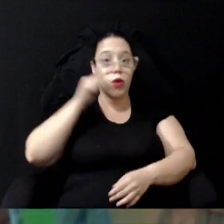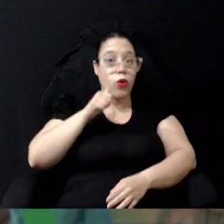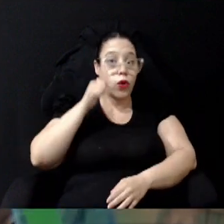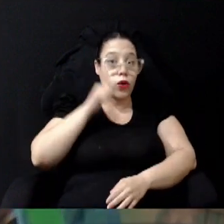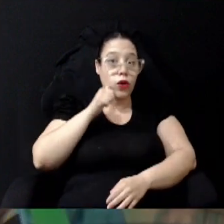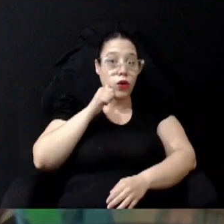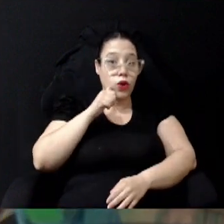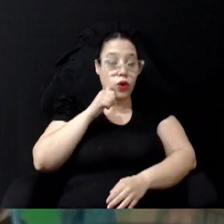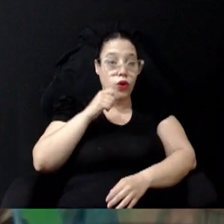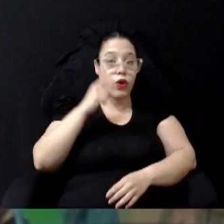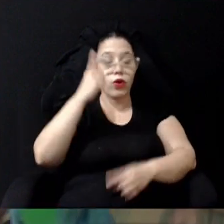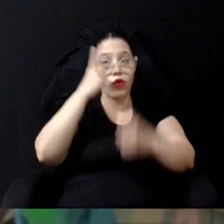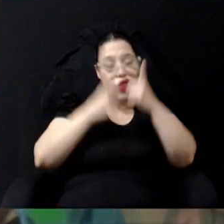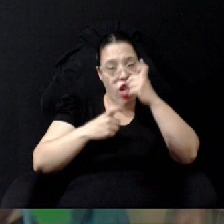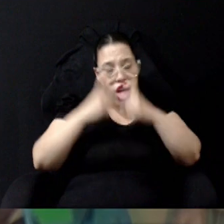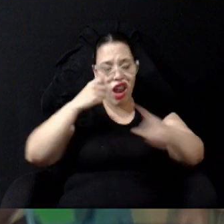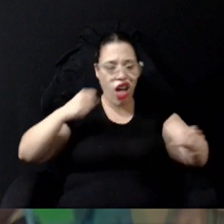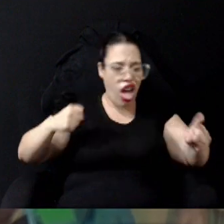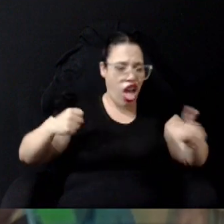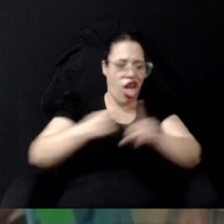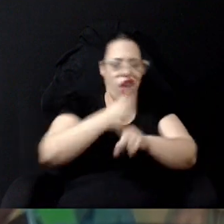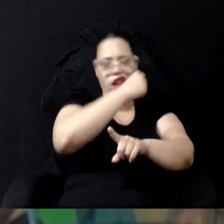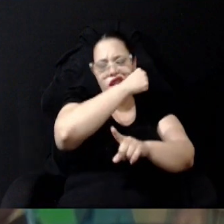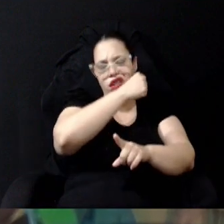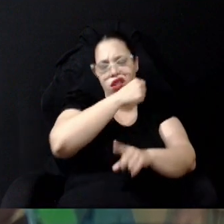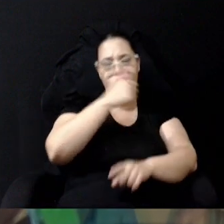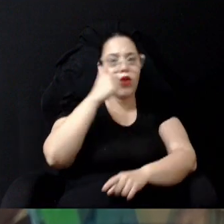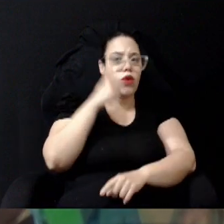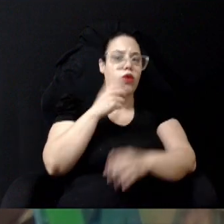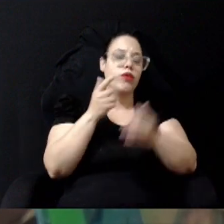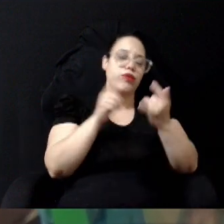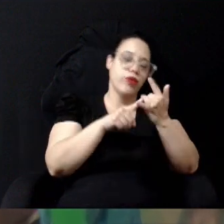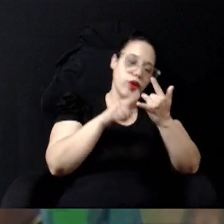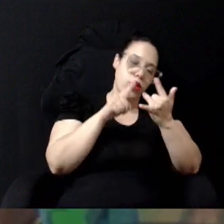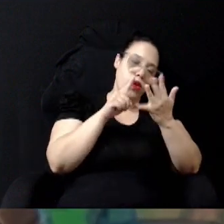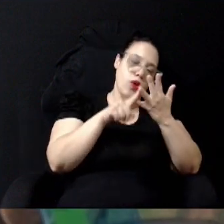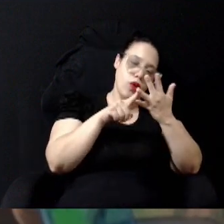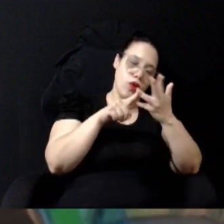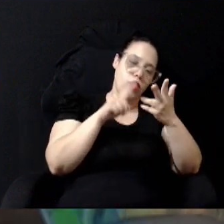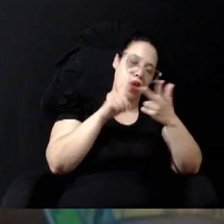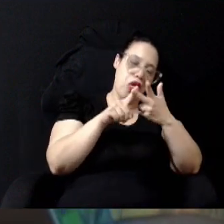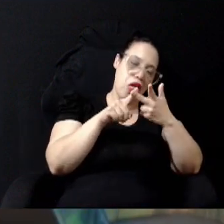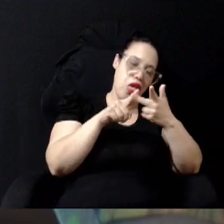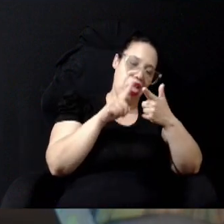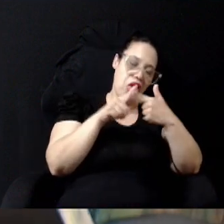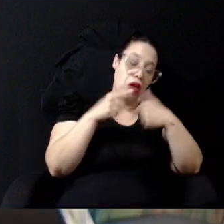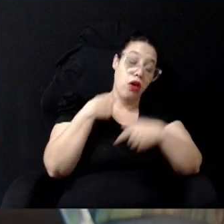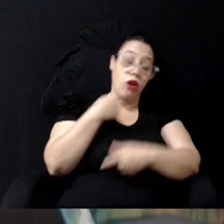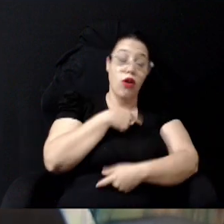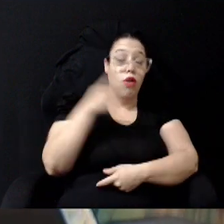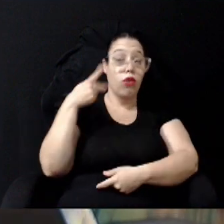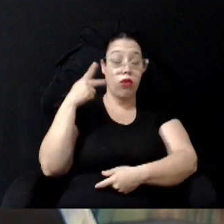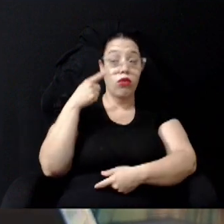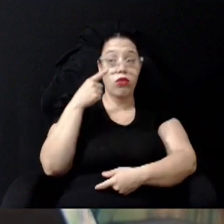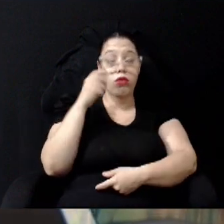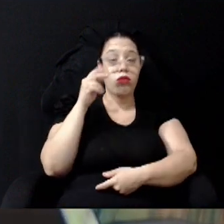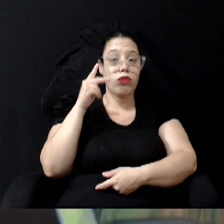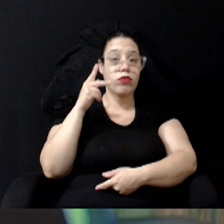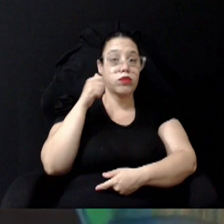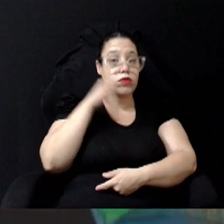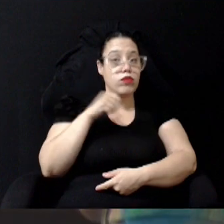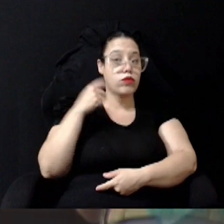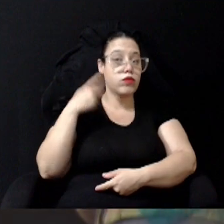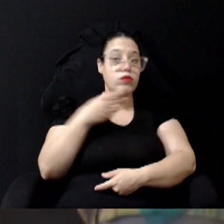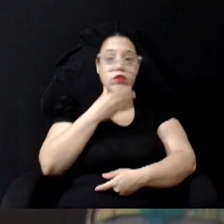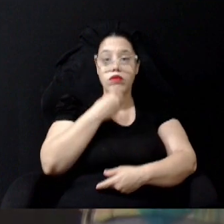contra a mulher, a gente conta nos dedos os nossos vereadores e nossas vereadoras que abraçam essa causa. Então,